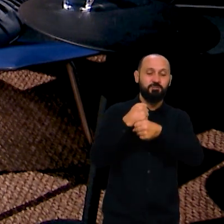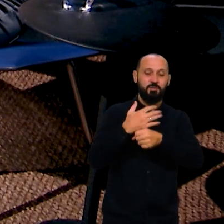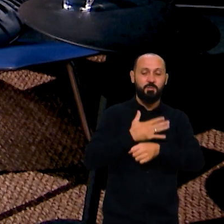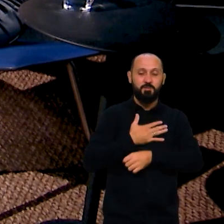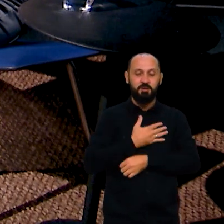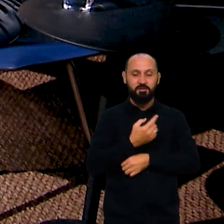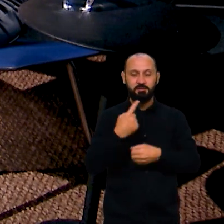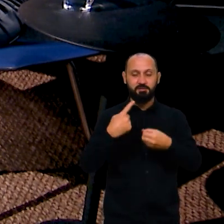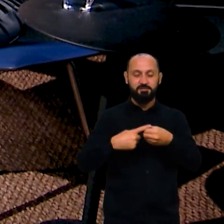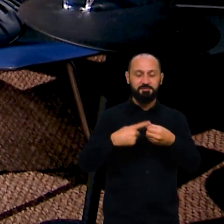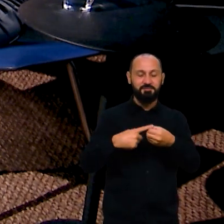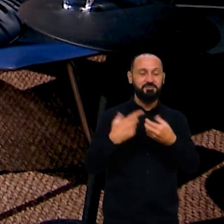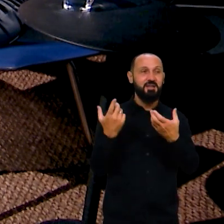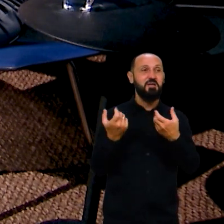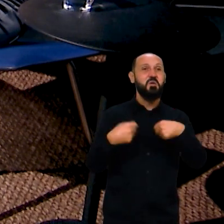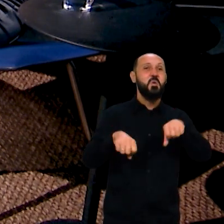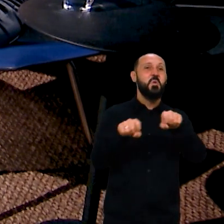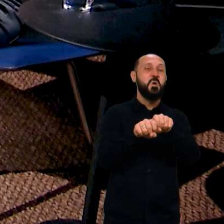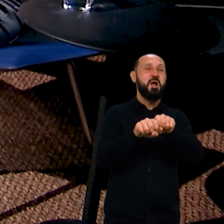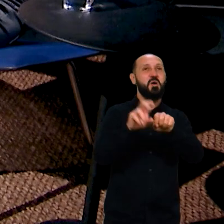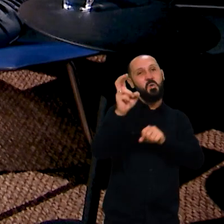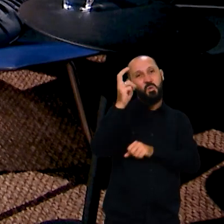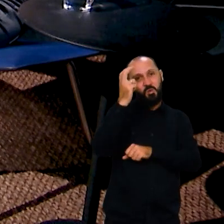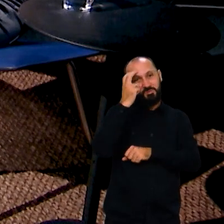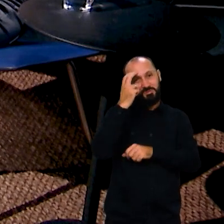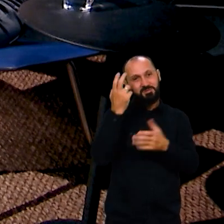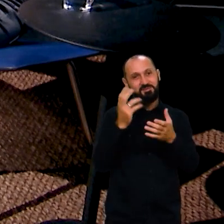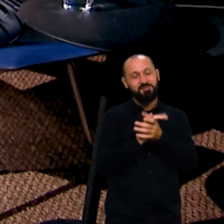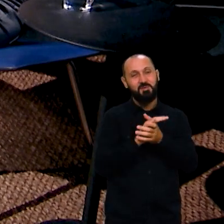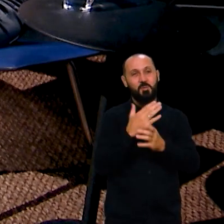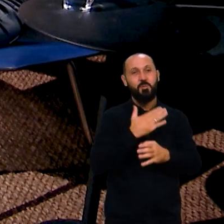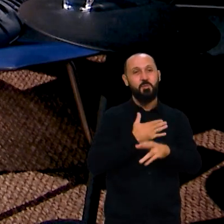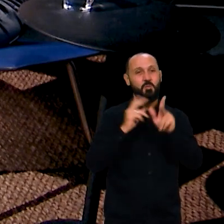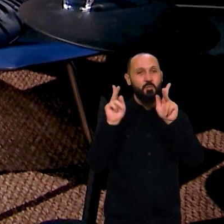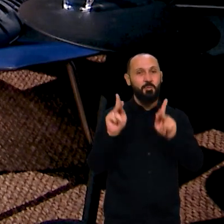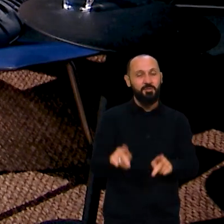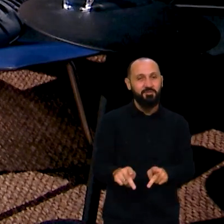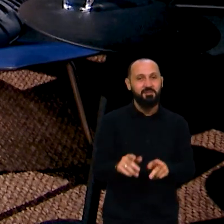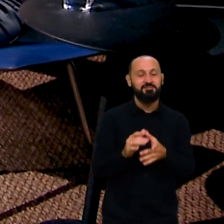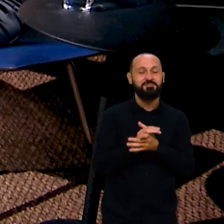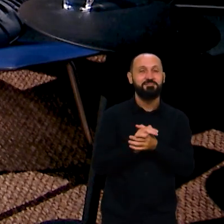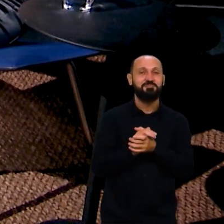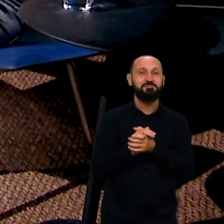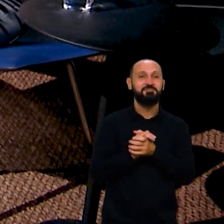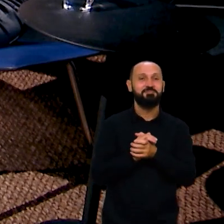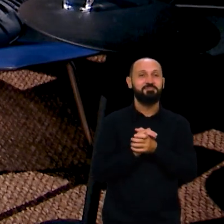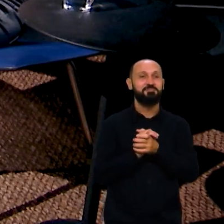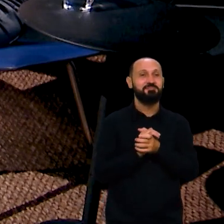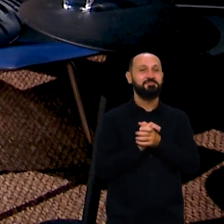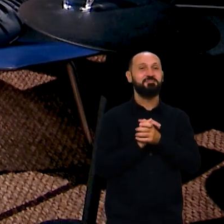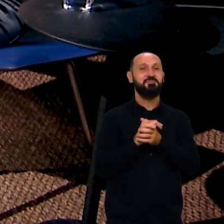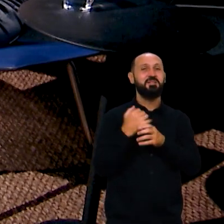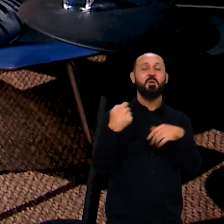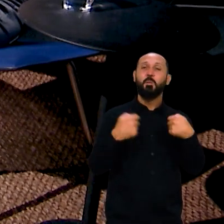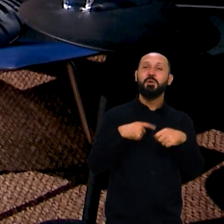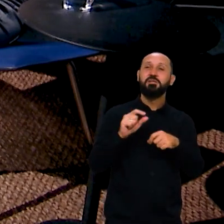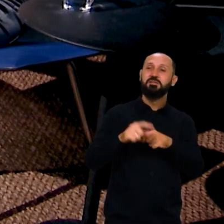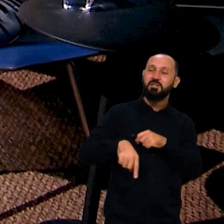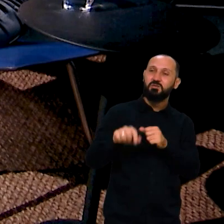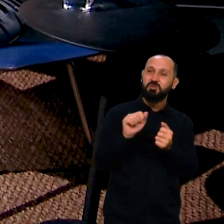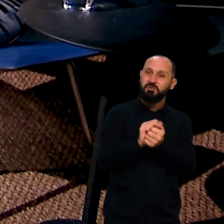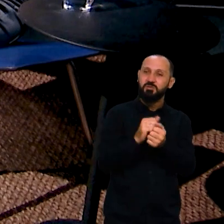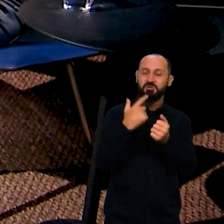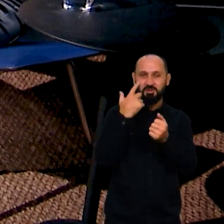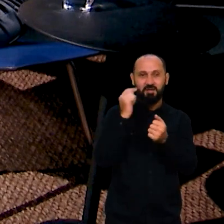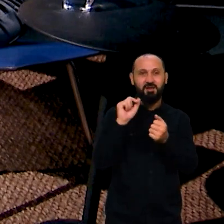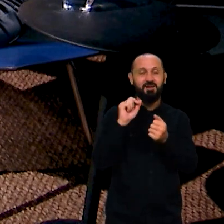minha cidade, é uma reconexão com uma cultura, com o meu povo, né? Isso me deu... Eu precisava